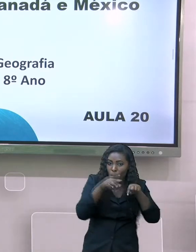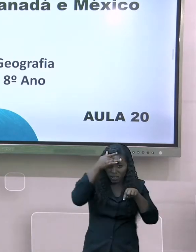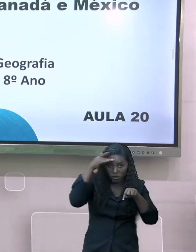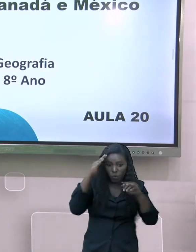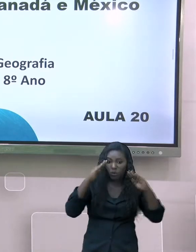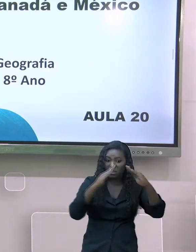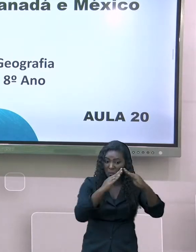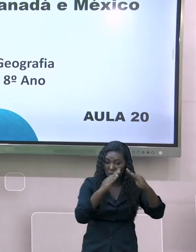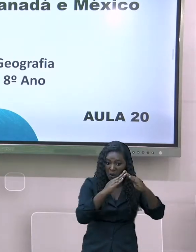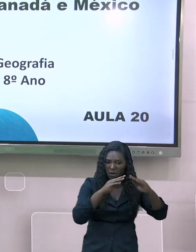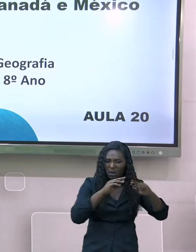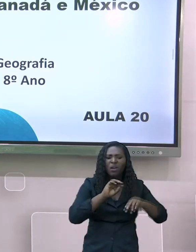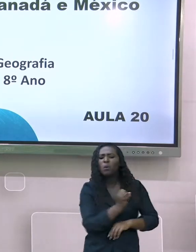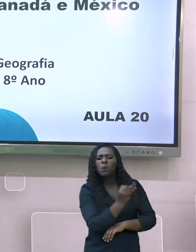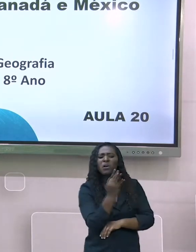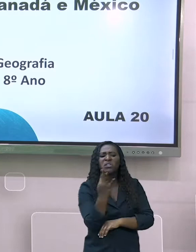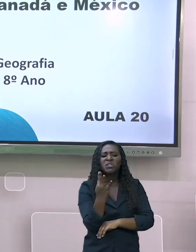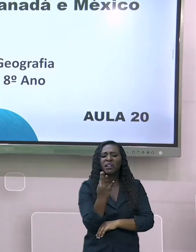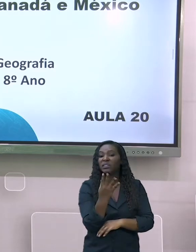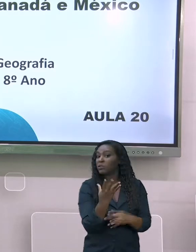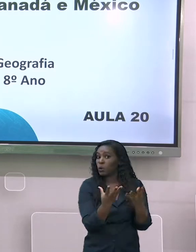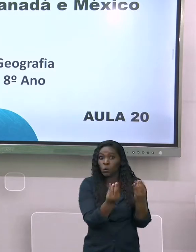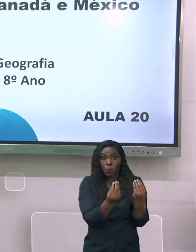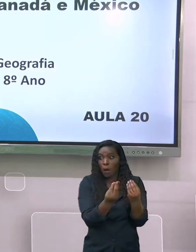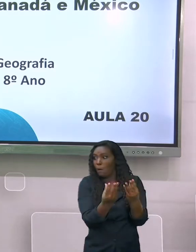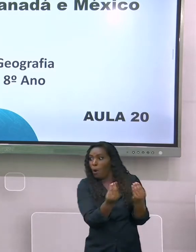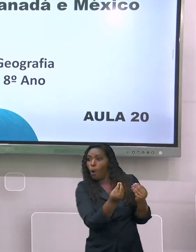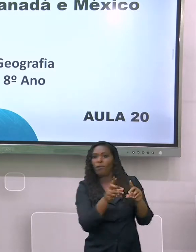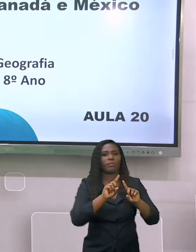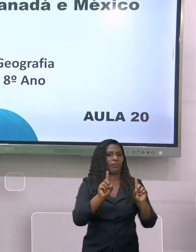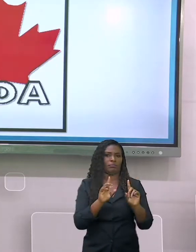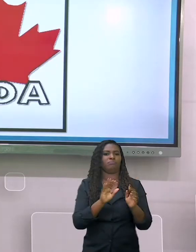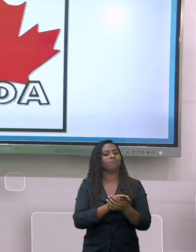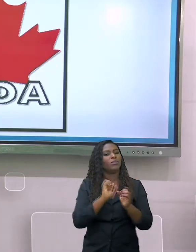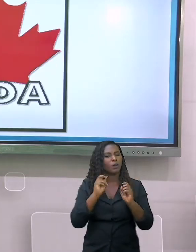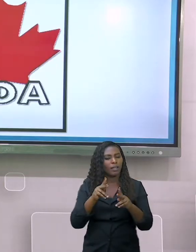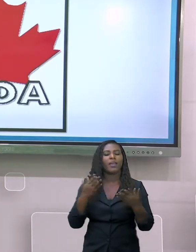isso nessa aula, principalmente.